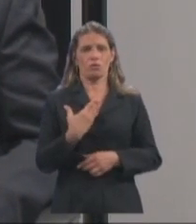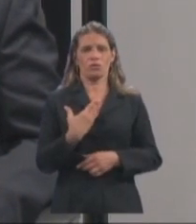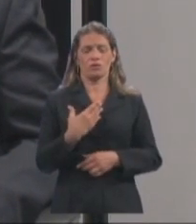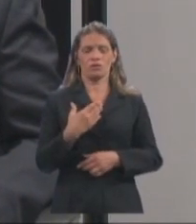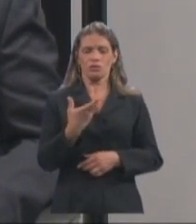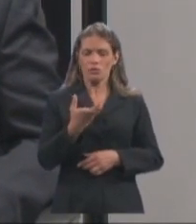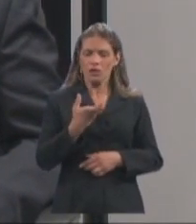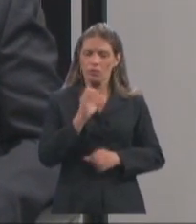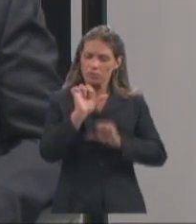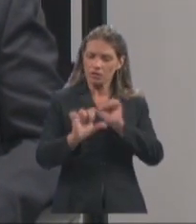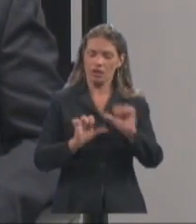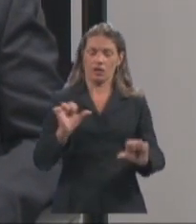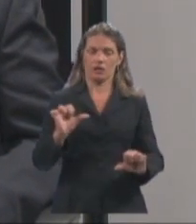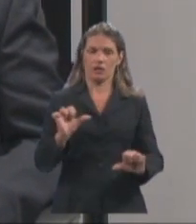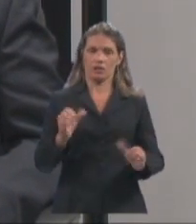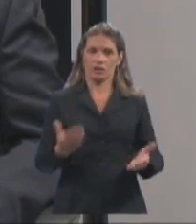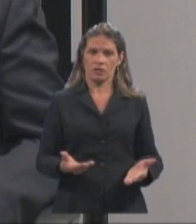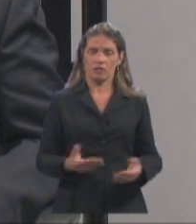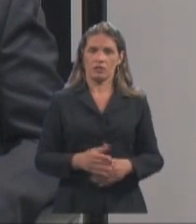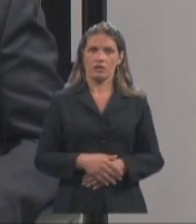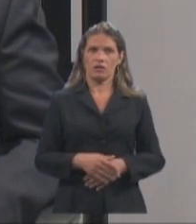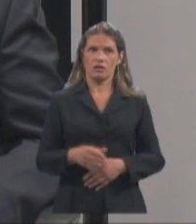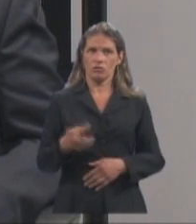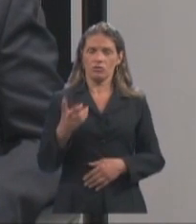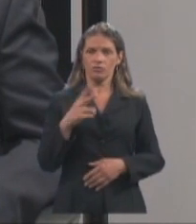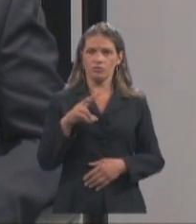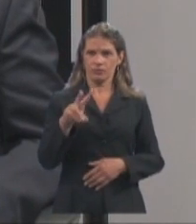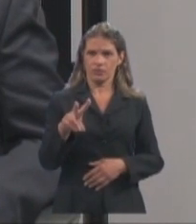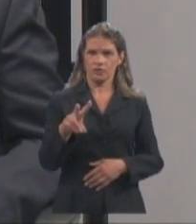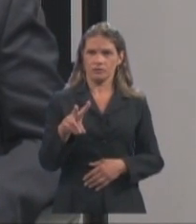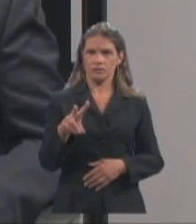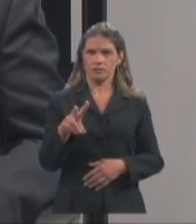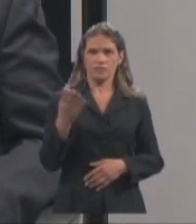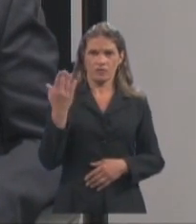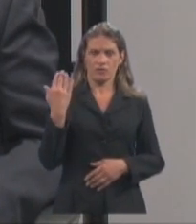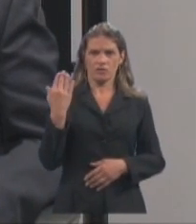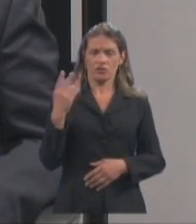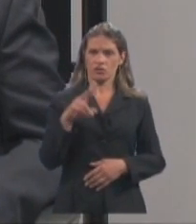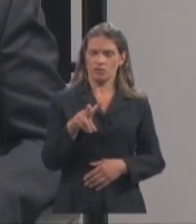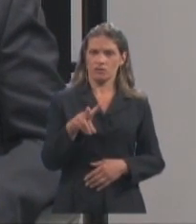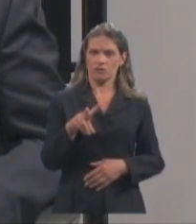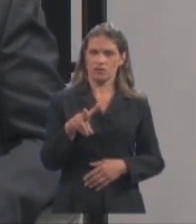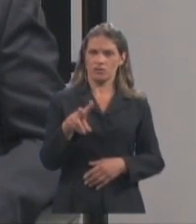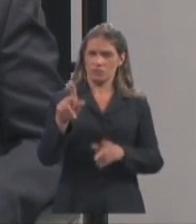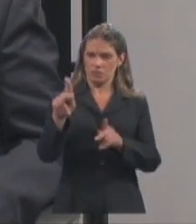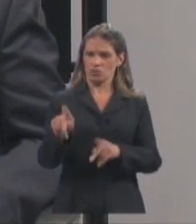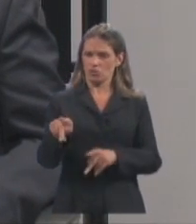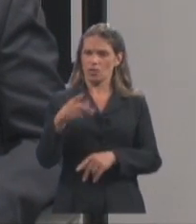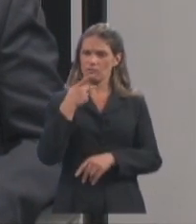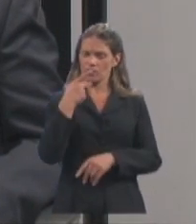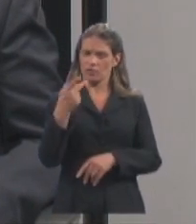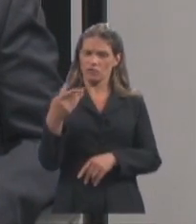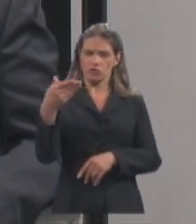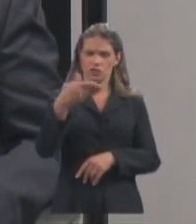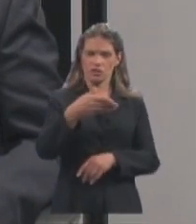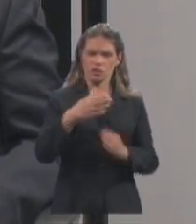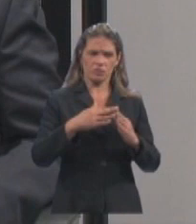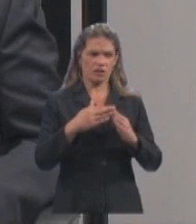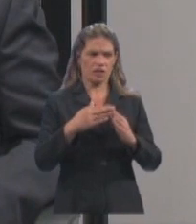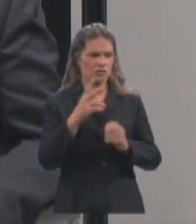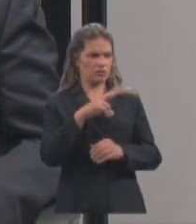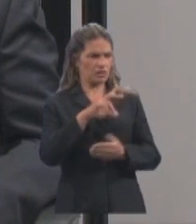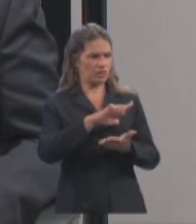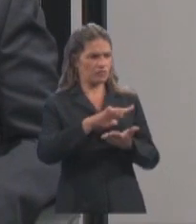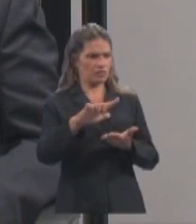mais então tu quer mudar então eu vi um depoimento esses dias que o paciente disse olha eu cheguei em casa e a minha